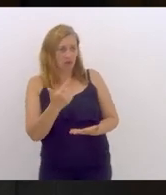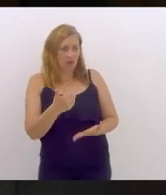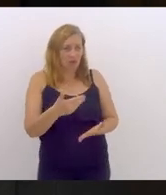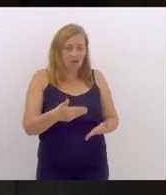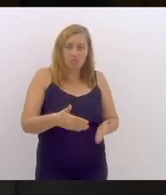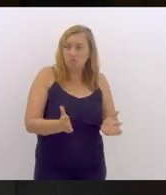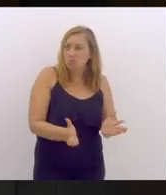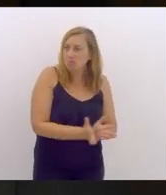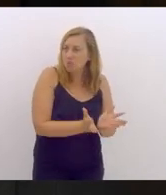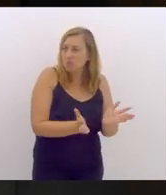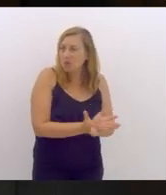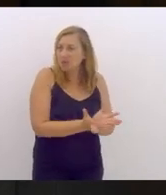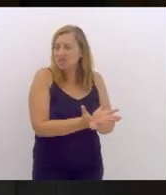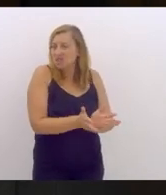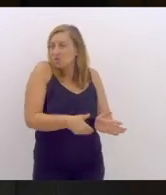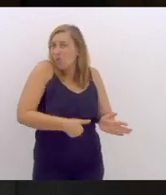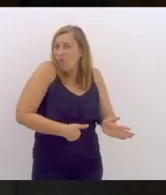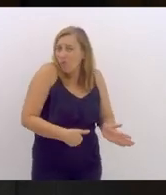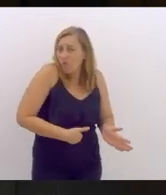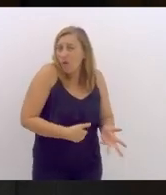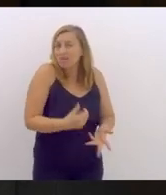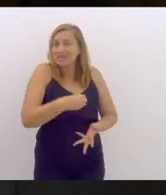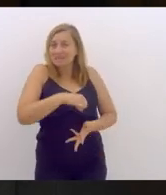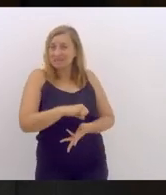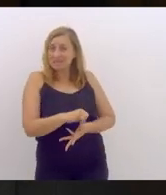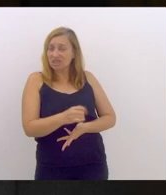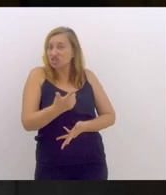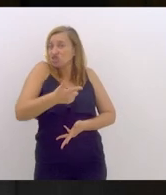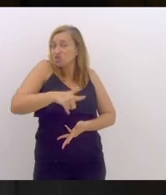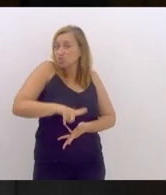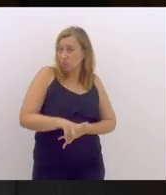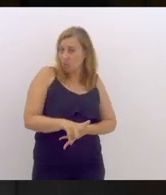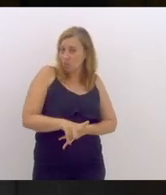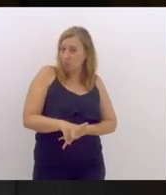a fome sem novamente edificarmos